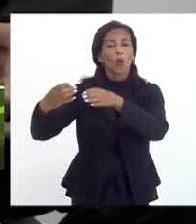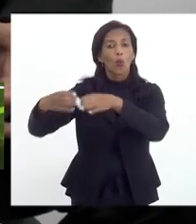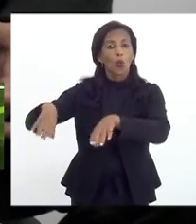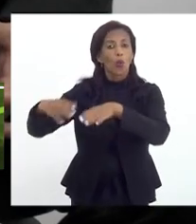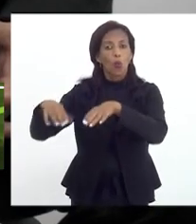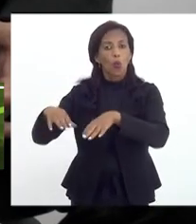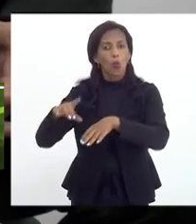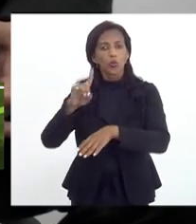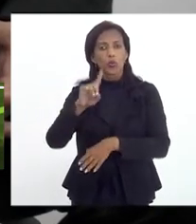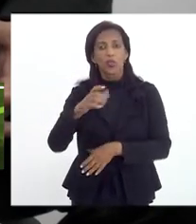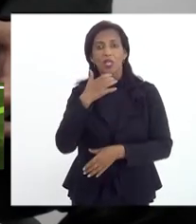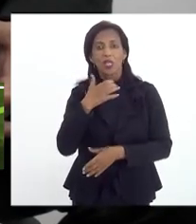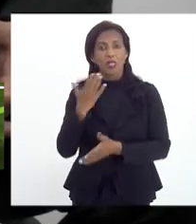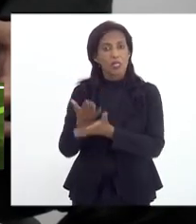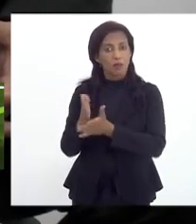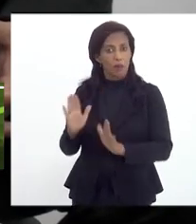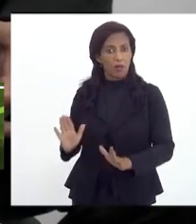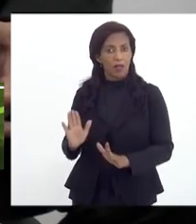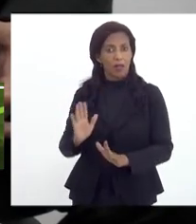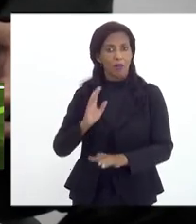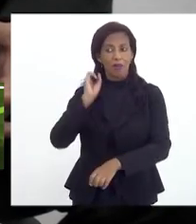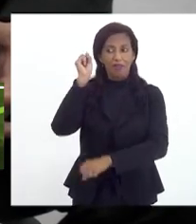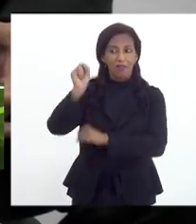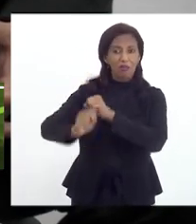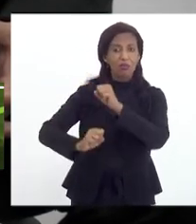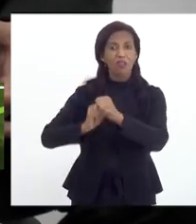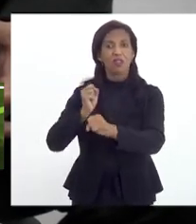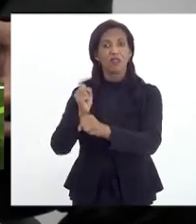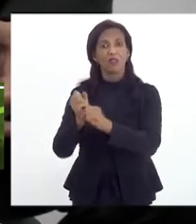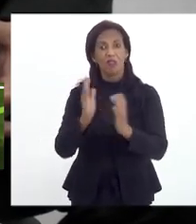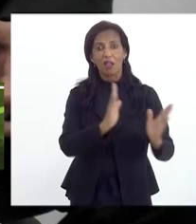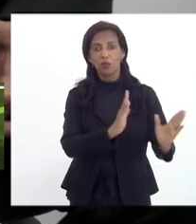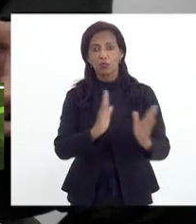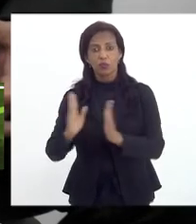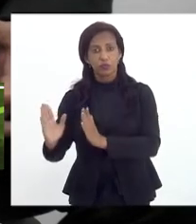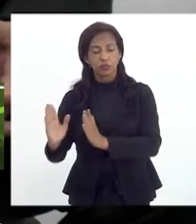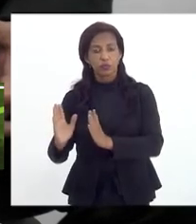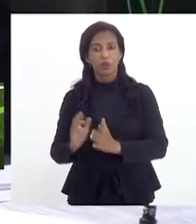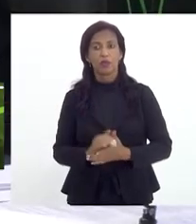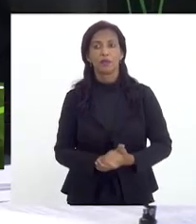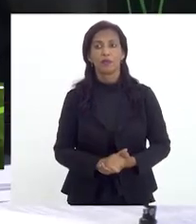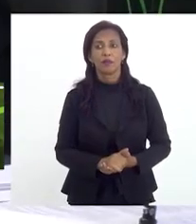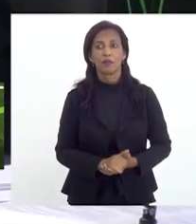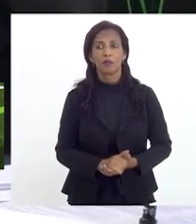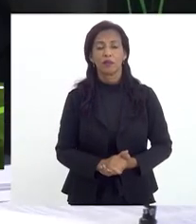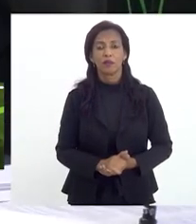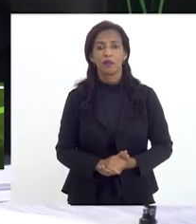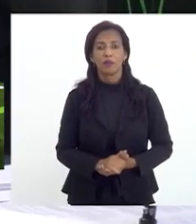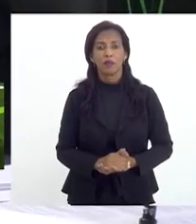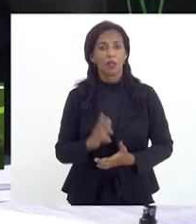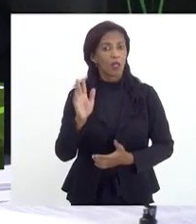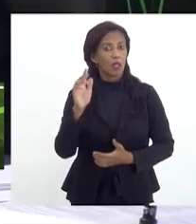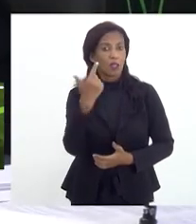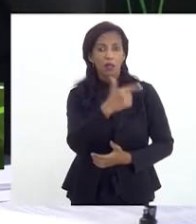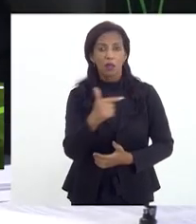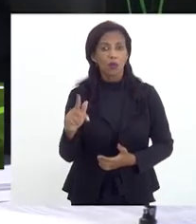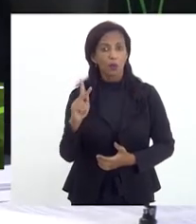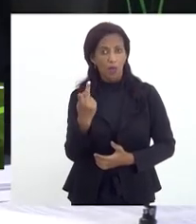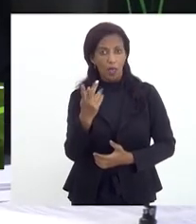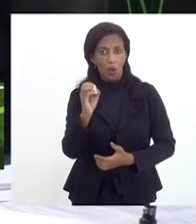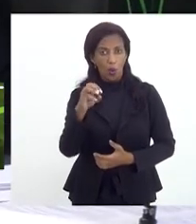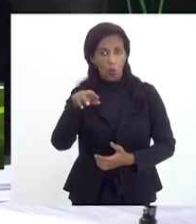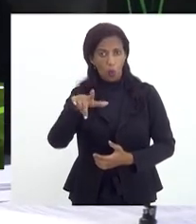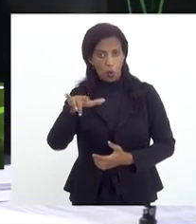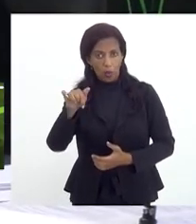dezembro acaba Não Esse concurso vai até o meio do ano que vem Mas já a data da prova Vale a data Não, então não é homologação É só isso que eu estou